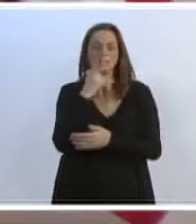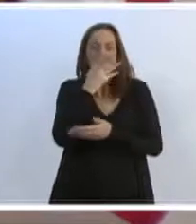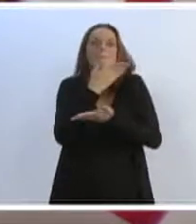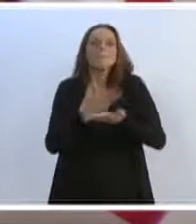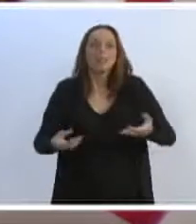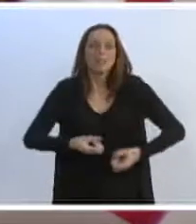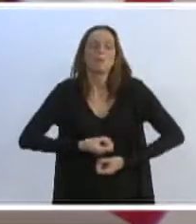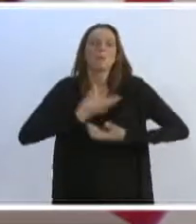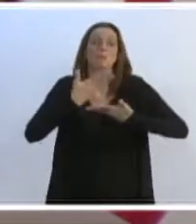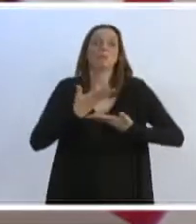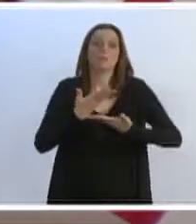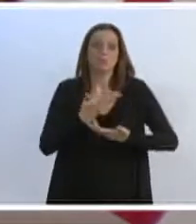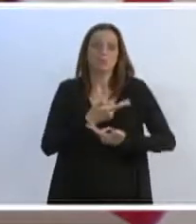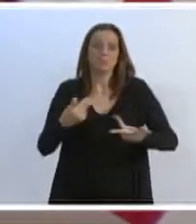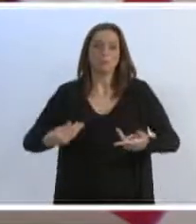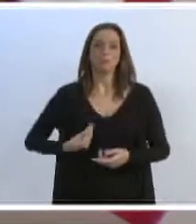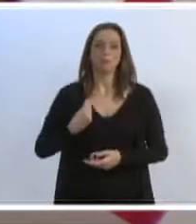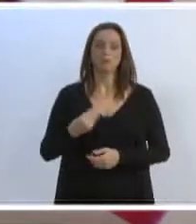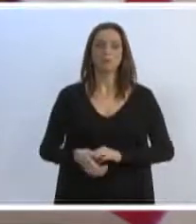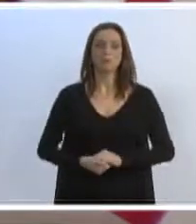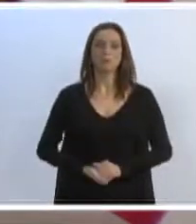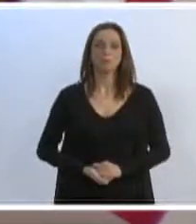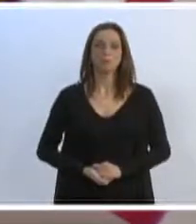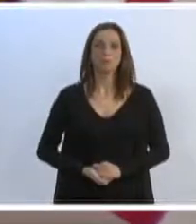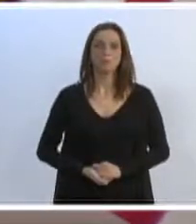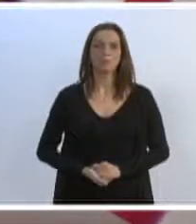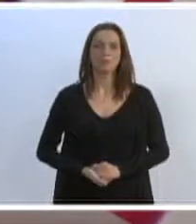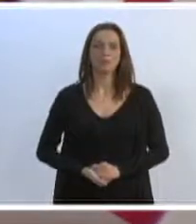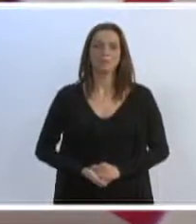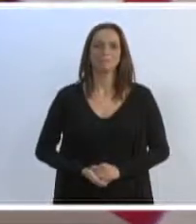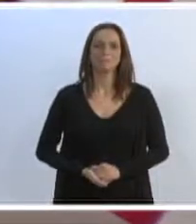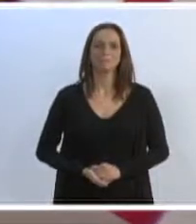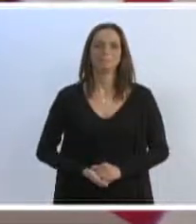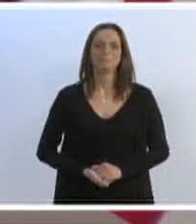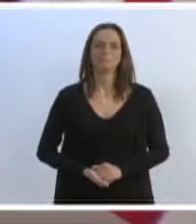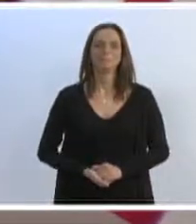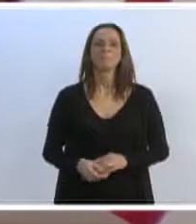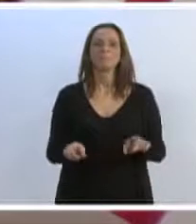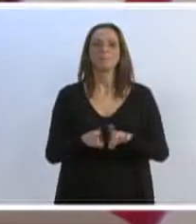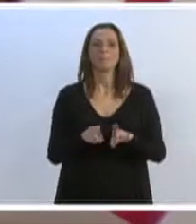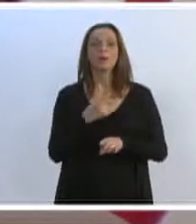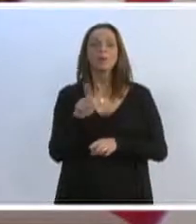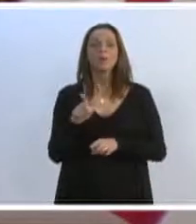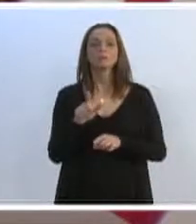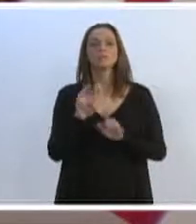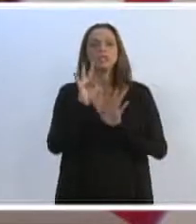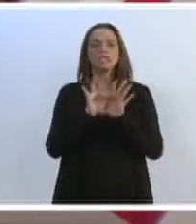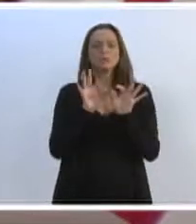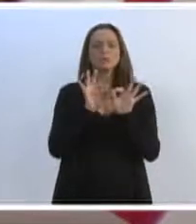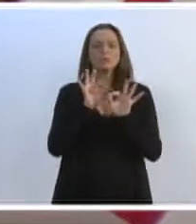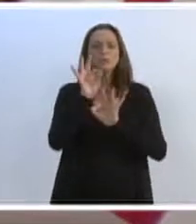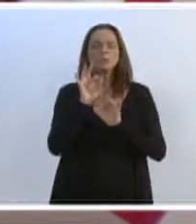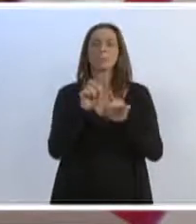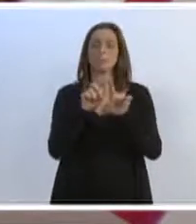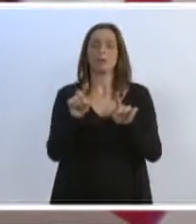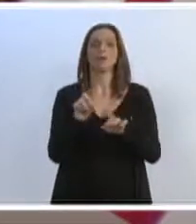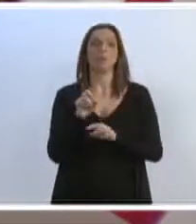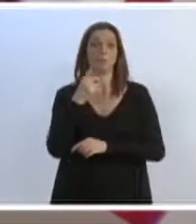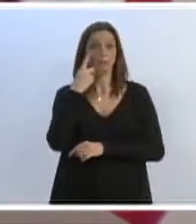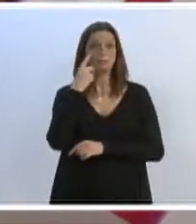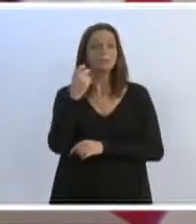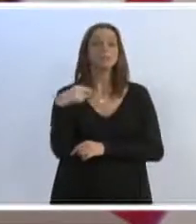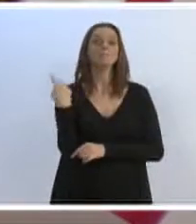casa desde a década de 60 e 70. Eu vou ler somente como se fosse poesia, porque a forma como